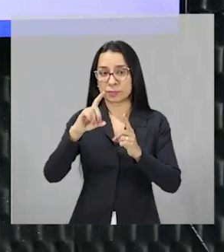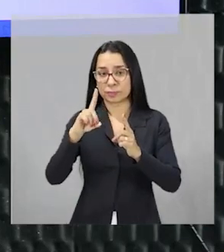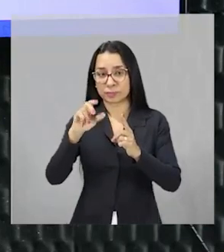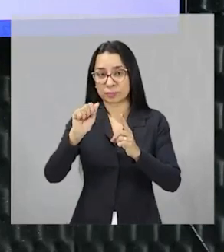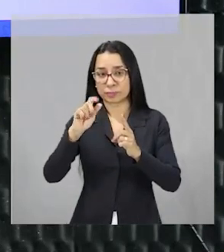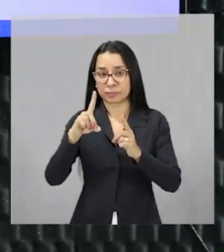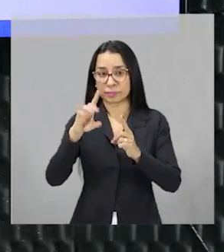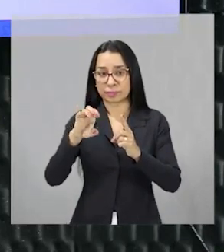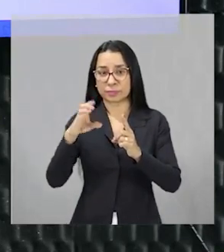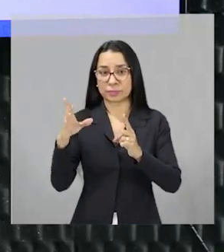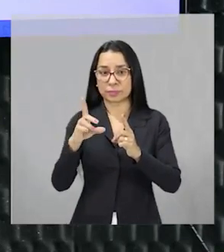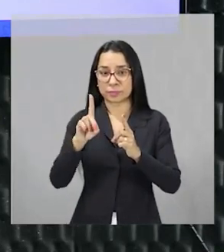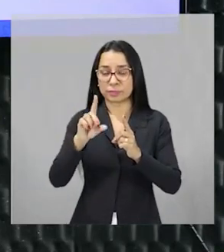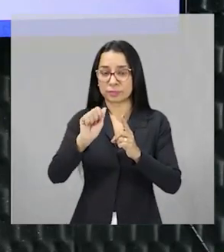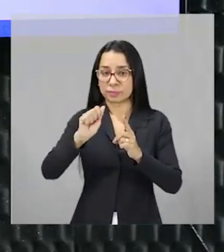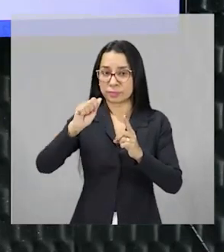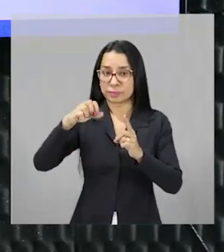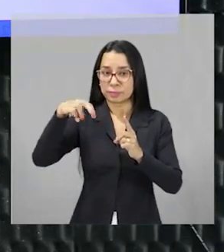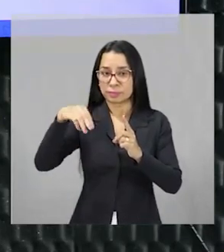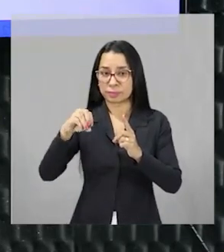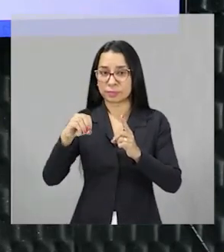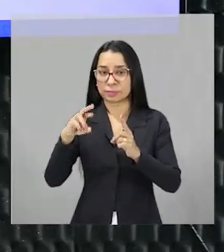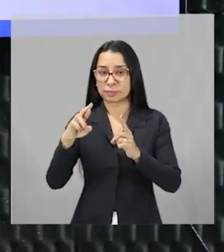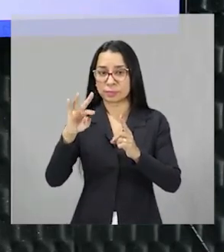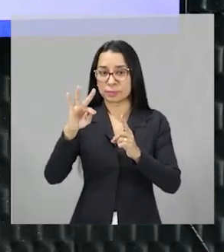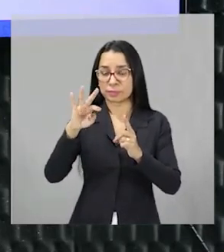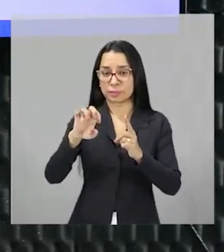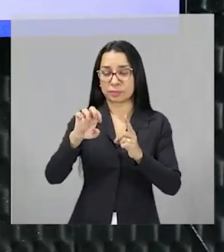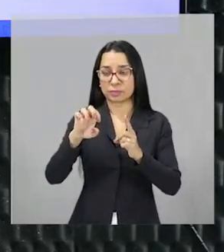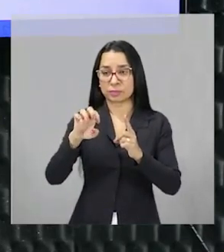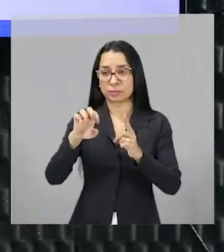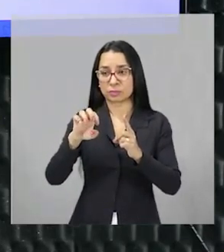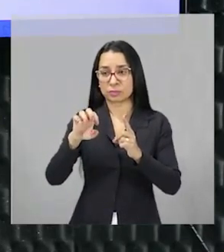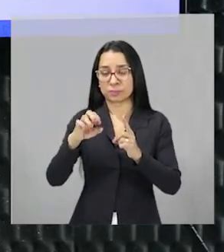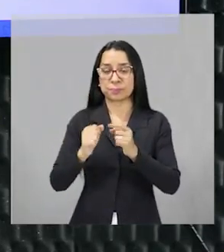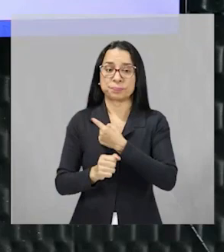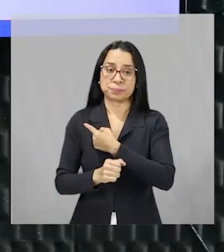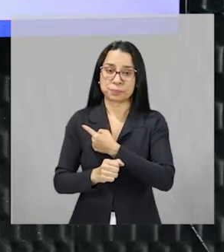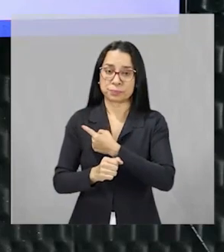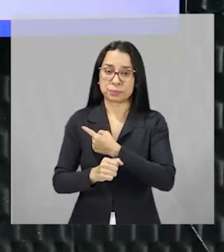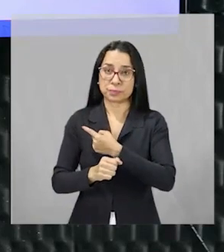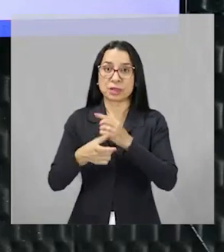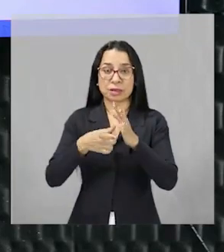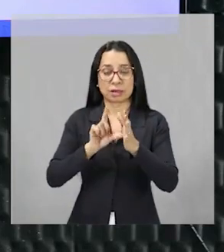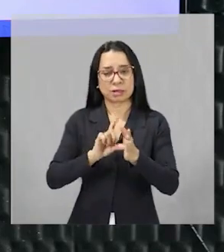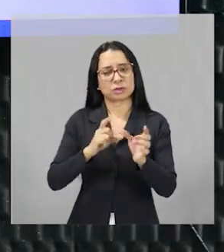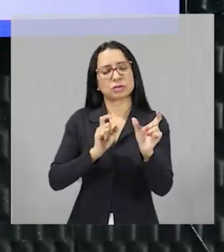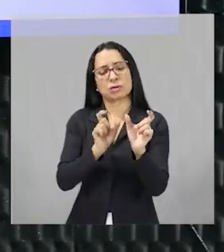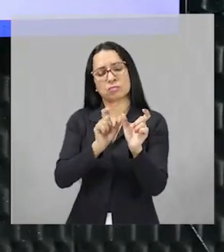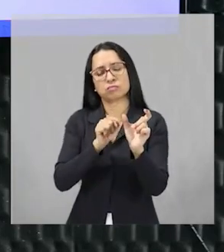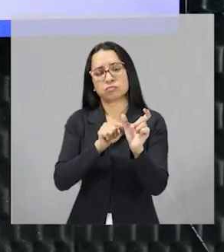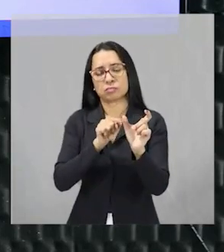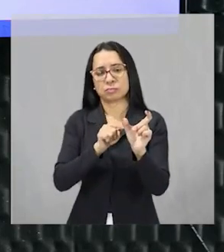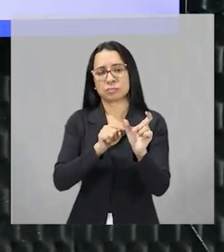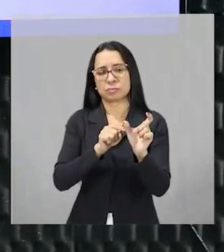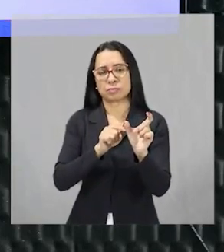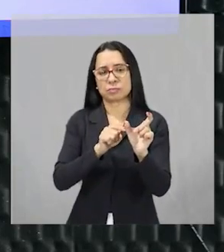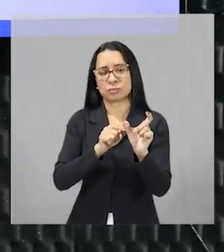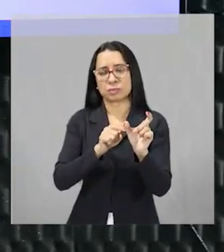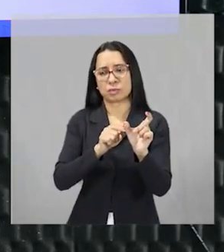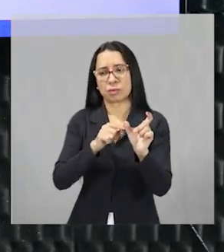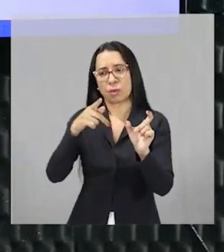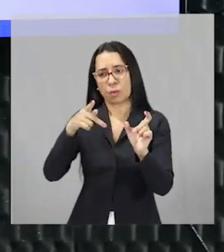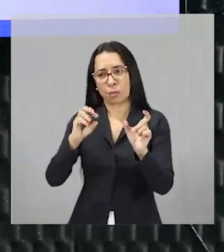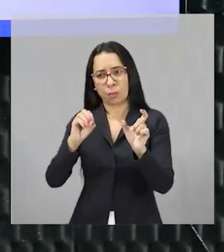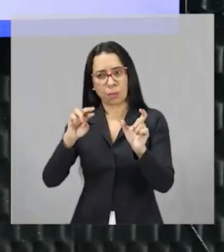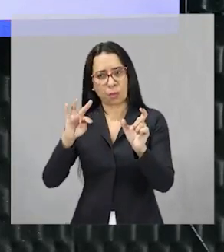mas anteriormente ele tinha alguns termos que eram, né, classificados. E, por exemplo, Porto Sujo. Então tu já